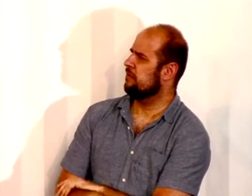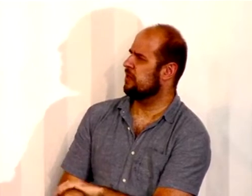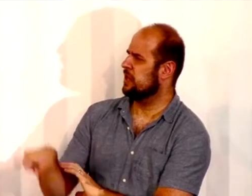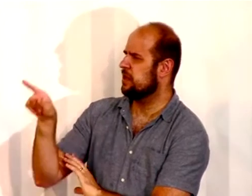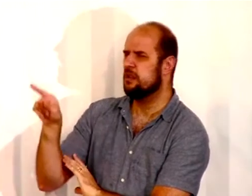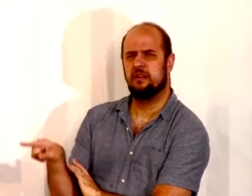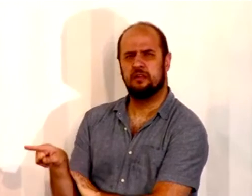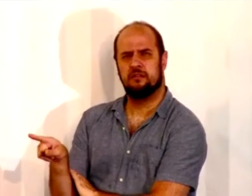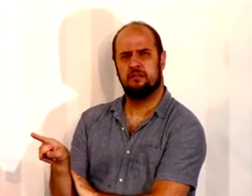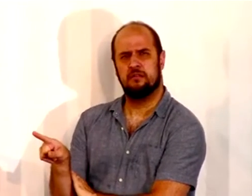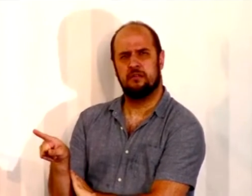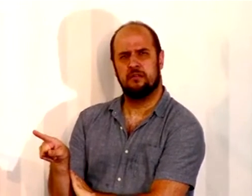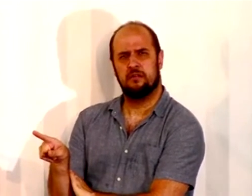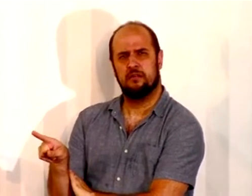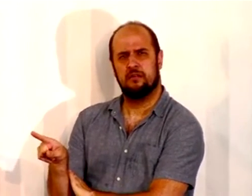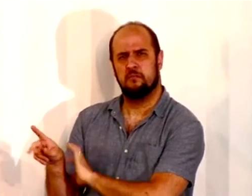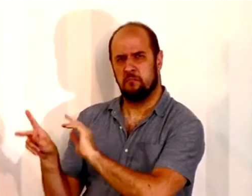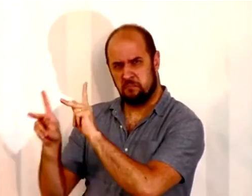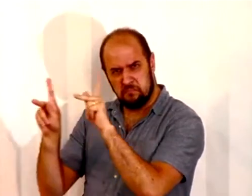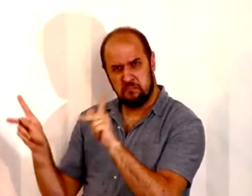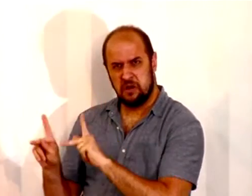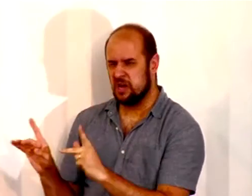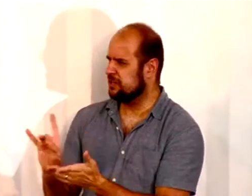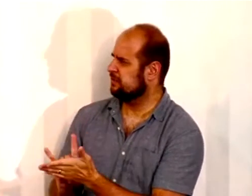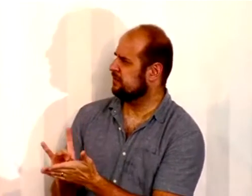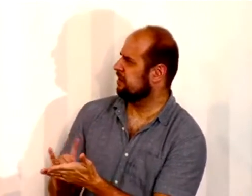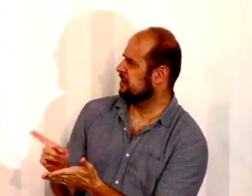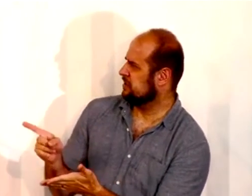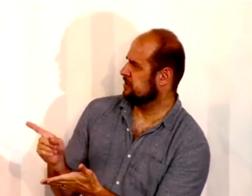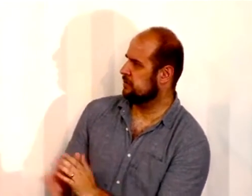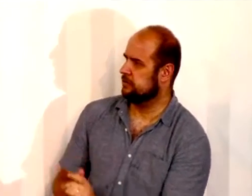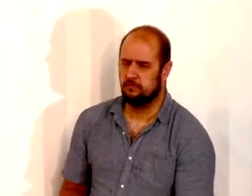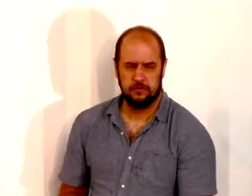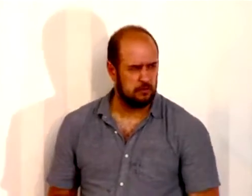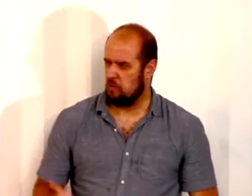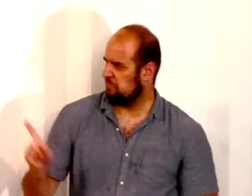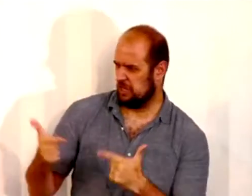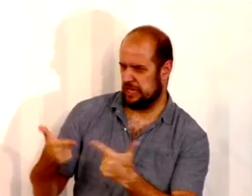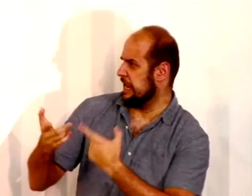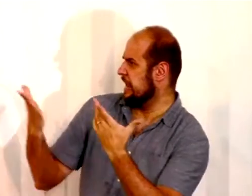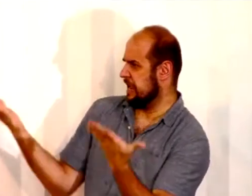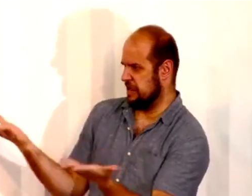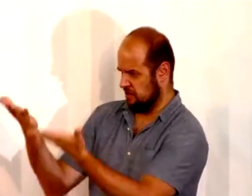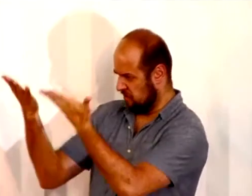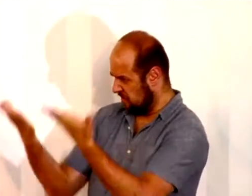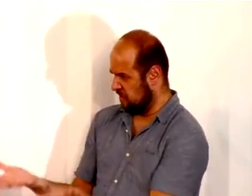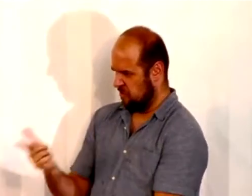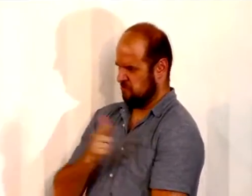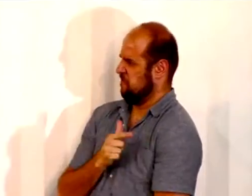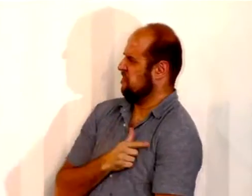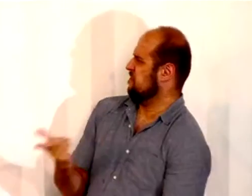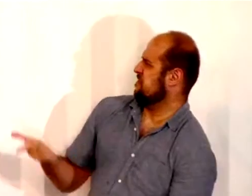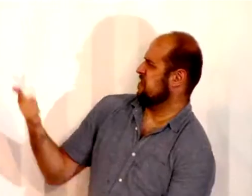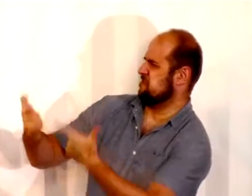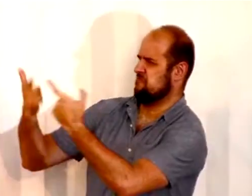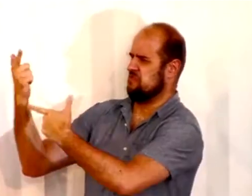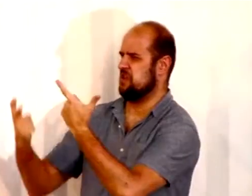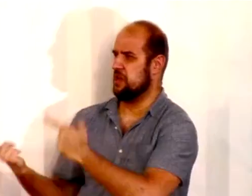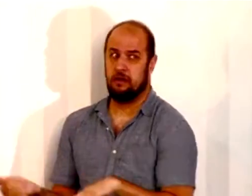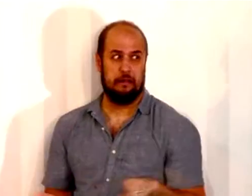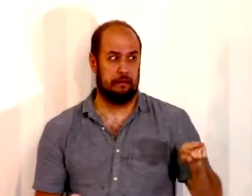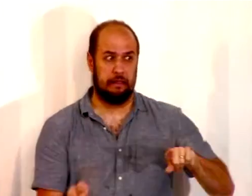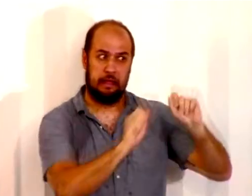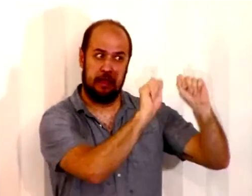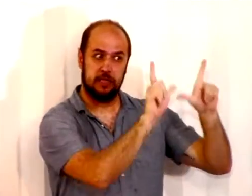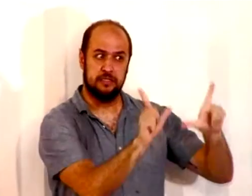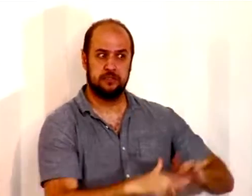interpretou verdadeiramente o verdadeiro sentido da paz. Aí os outros: não, não, é guerra, é tumulto, olha lá a pombinha branca no céu azul. Ele falou: